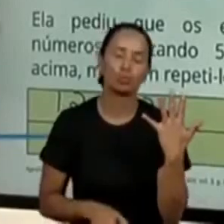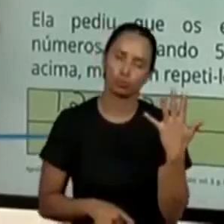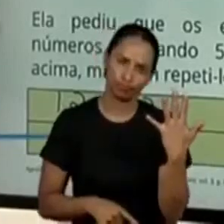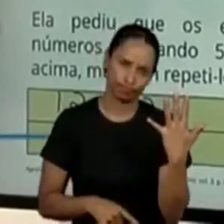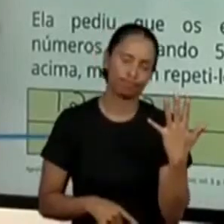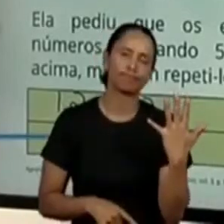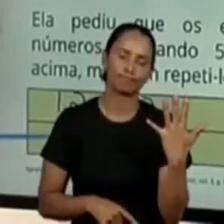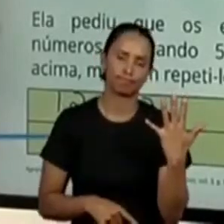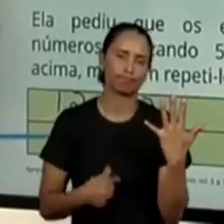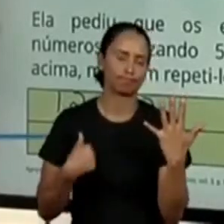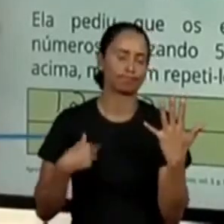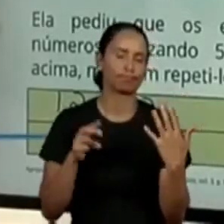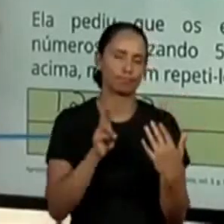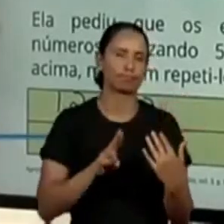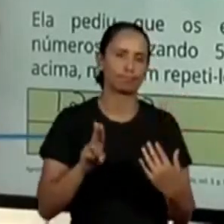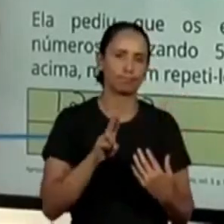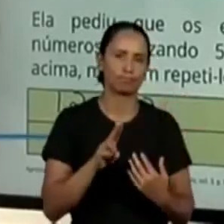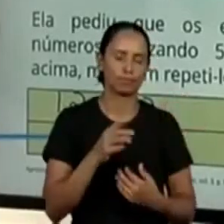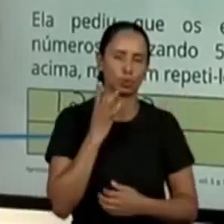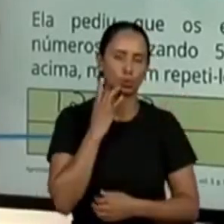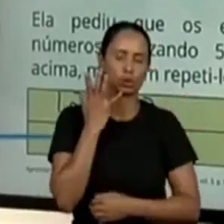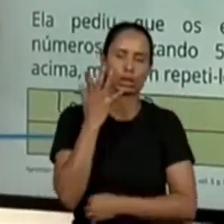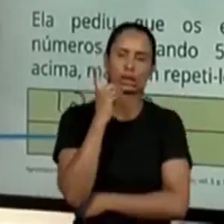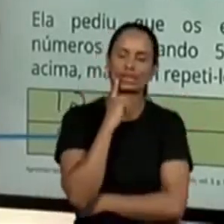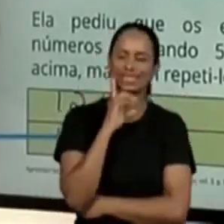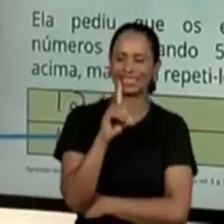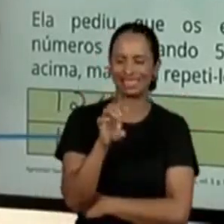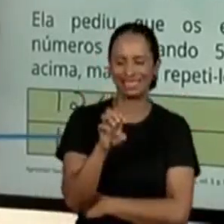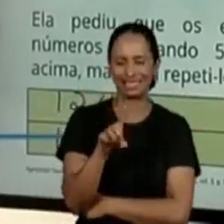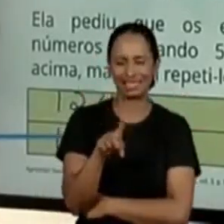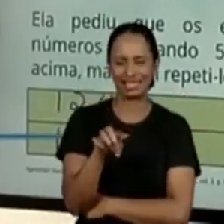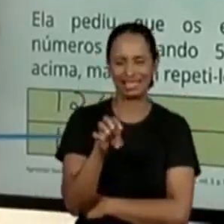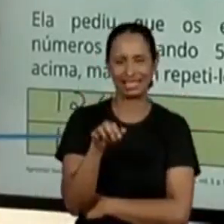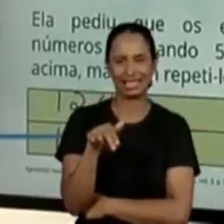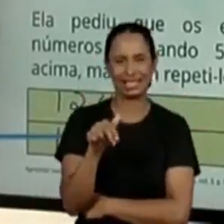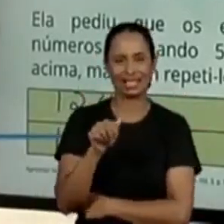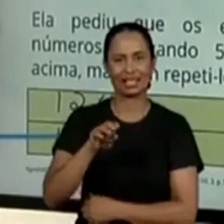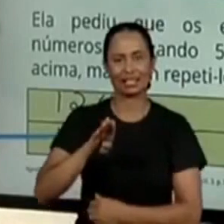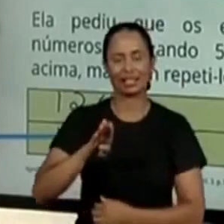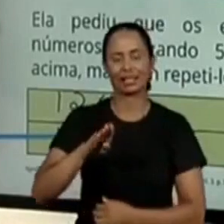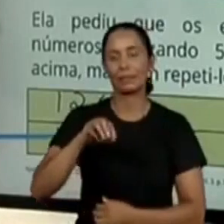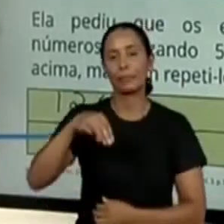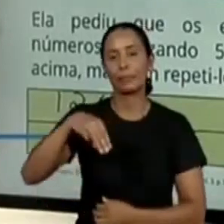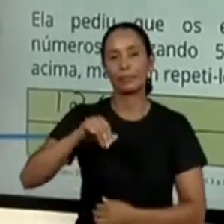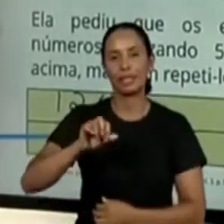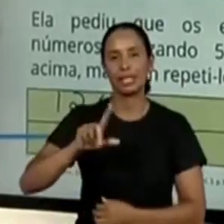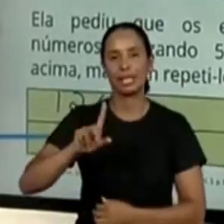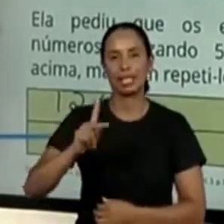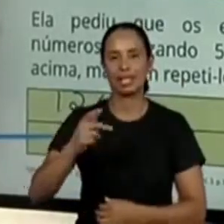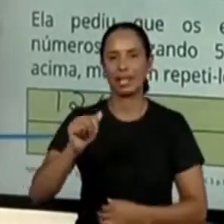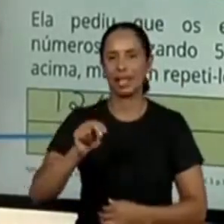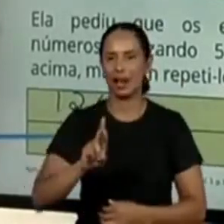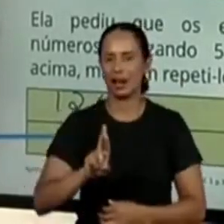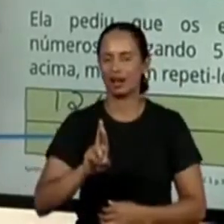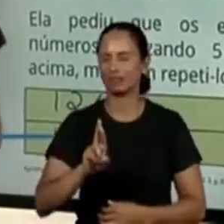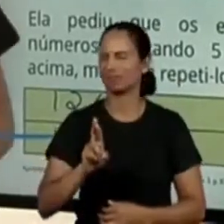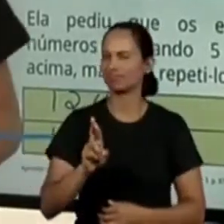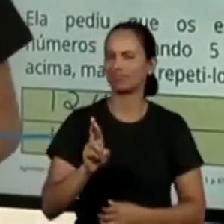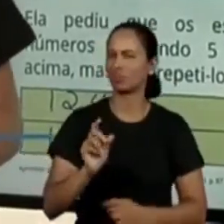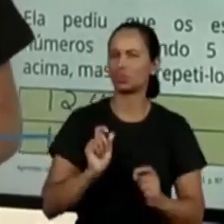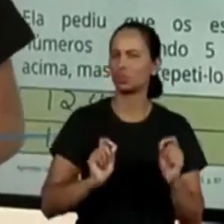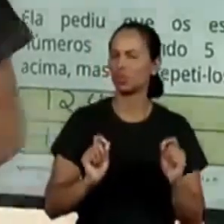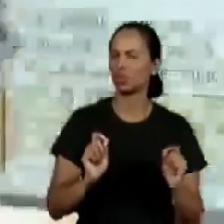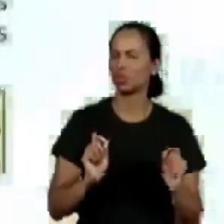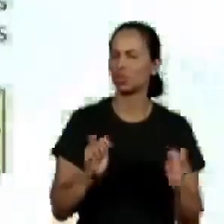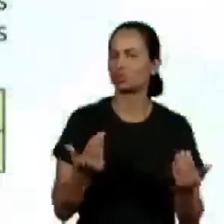de milhar. Nossa, que nome complicado, né? Isso mesmo, é uma dezena de milhar. Por quê? Pode pôr na telinha